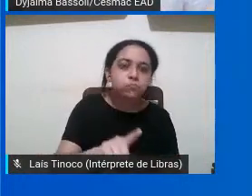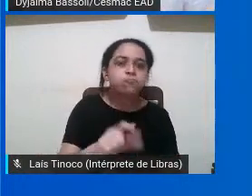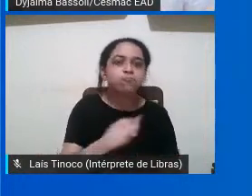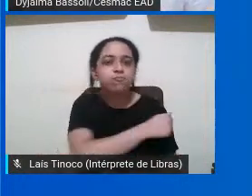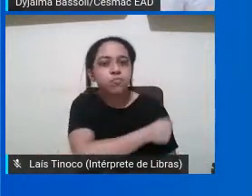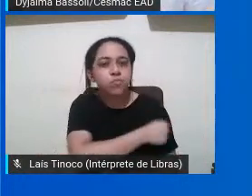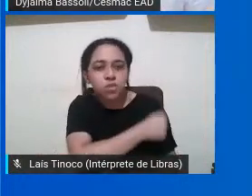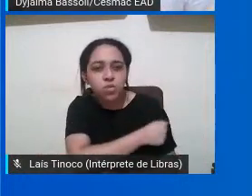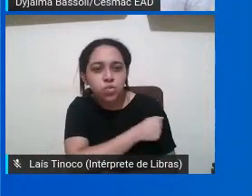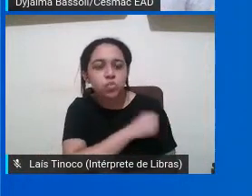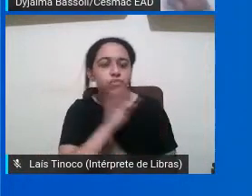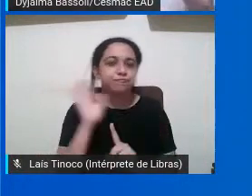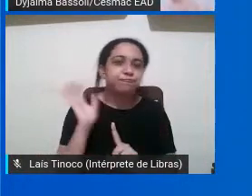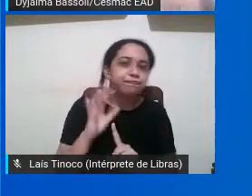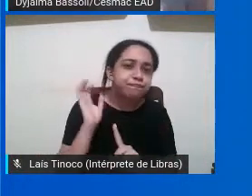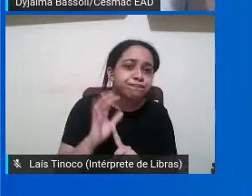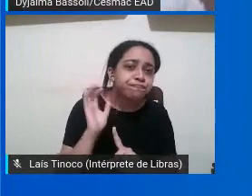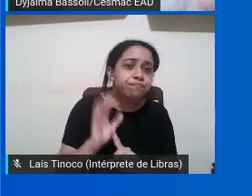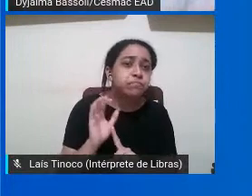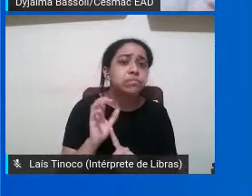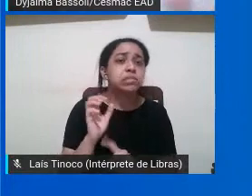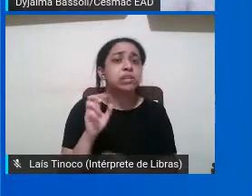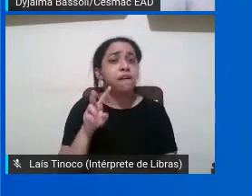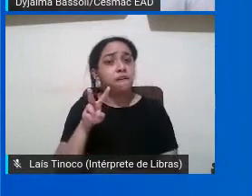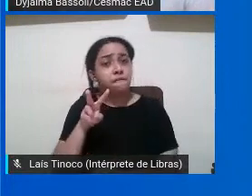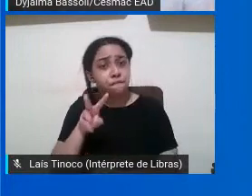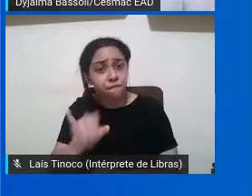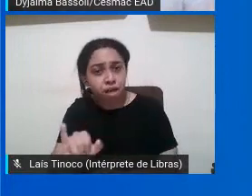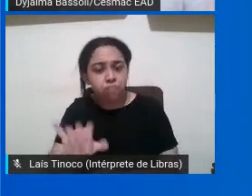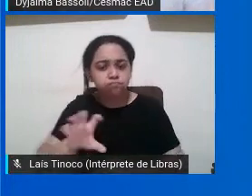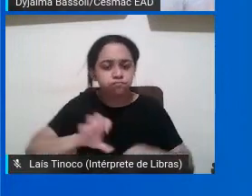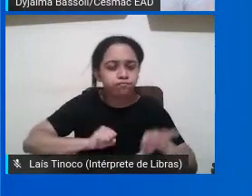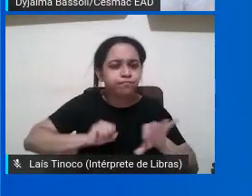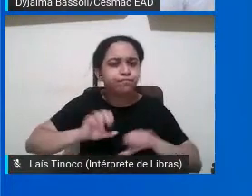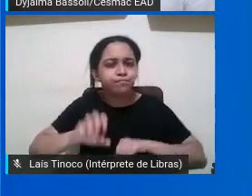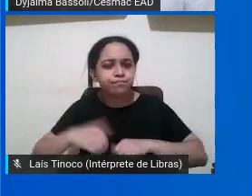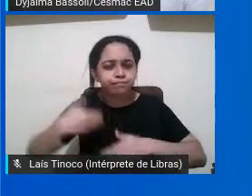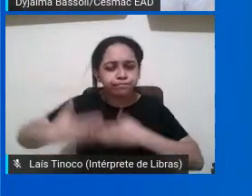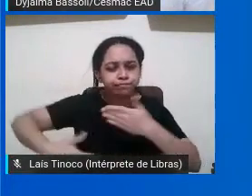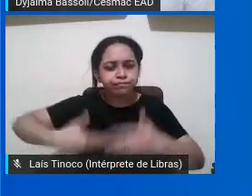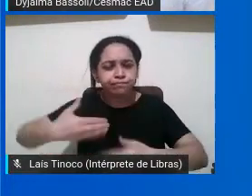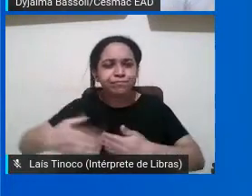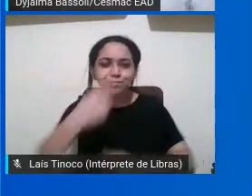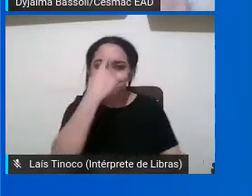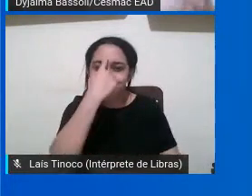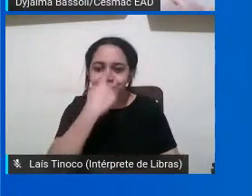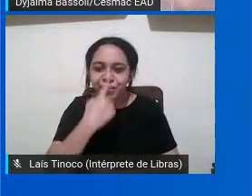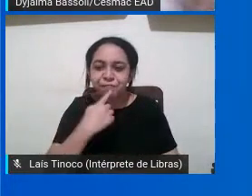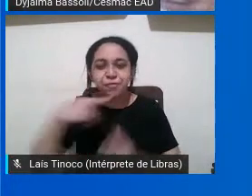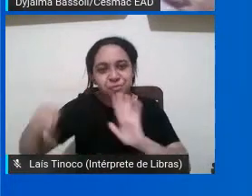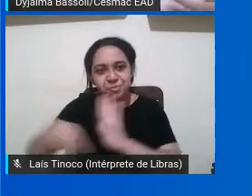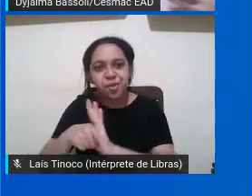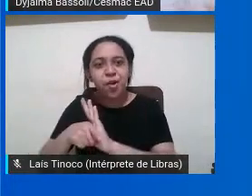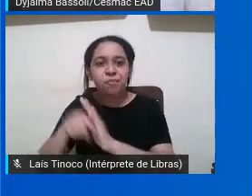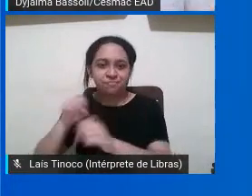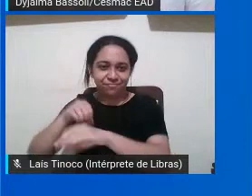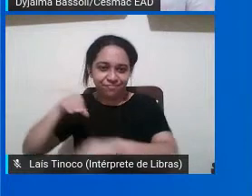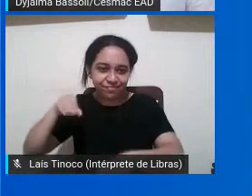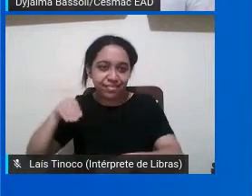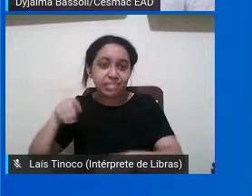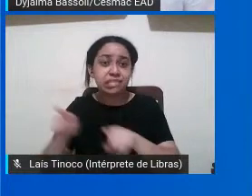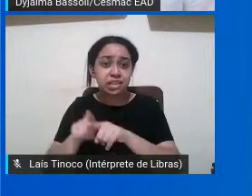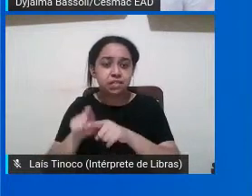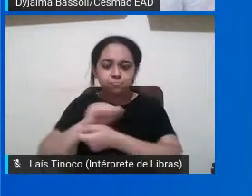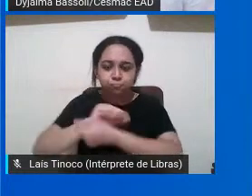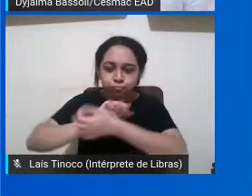aluno ou influenciá-lo para que ele vá adquirir esse perfil de aluno de educação à distância e tendo essa fluência